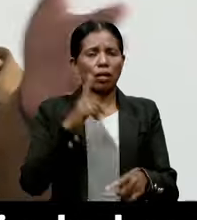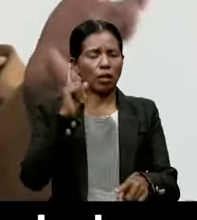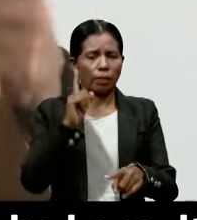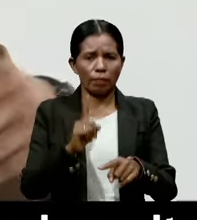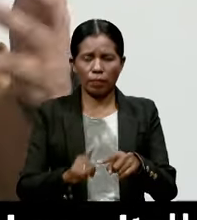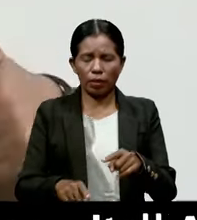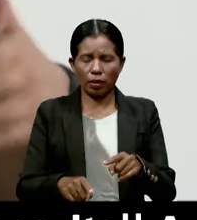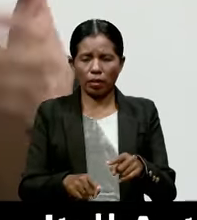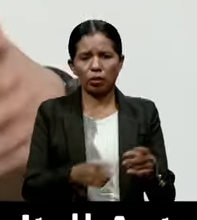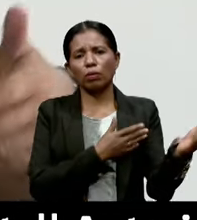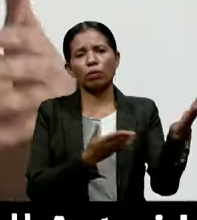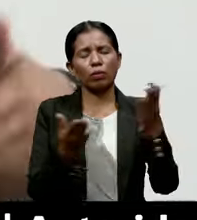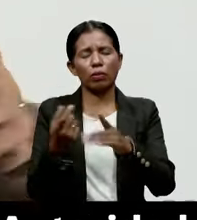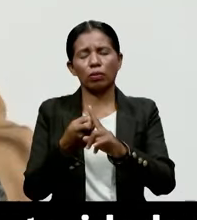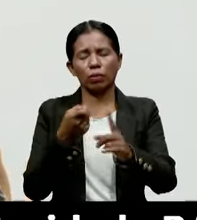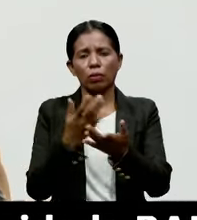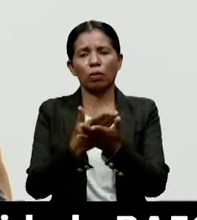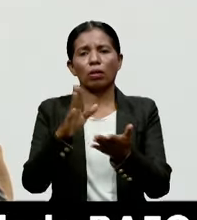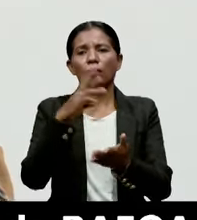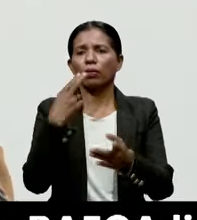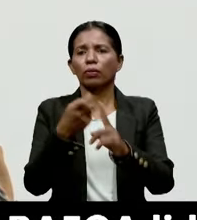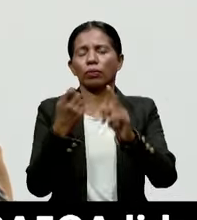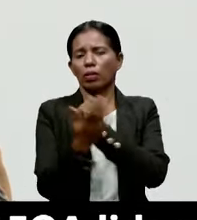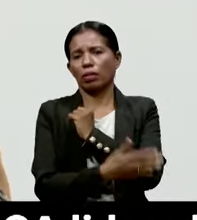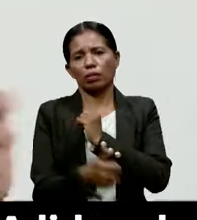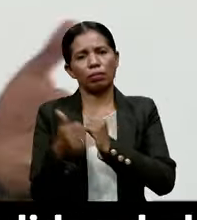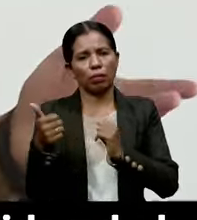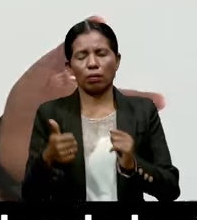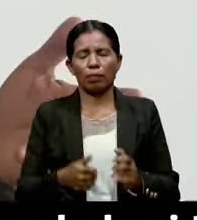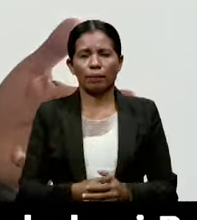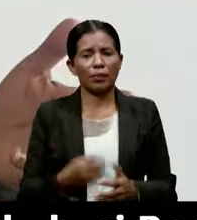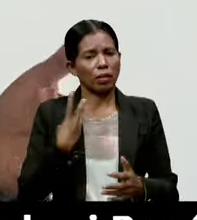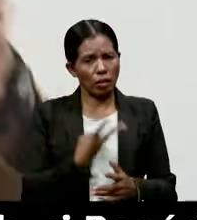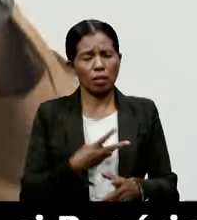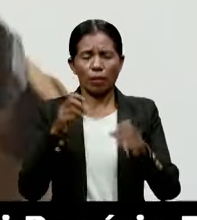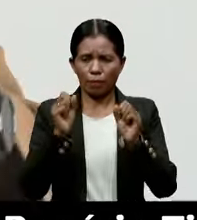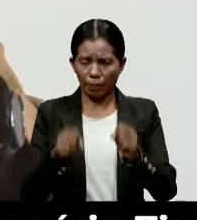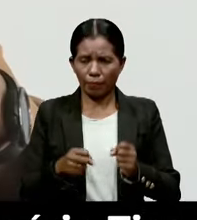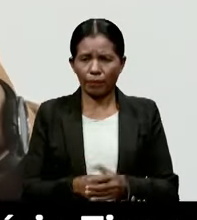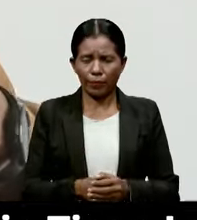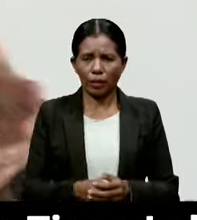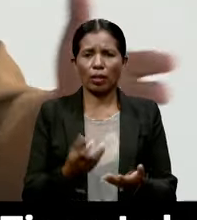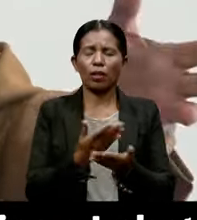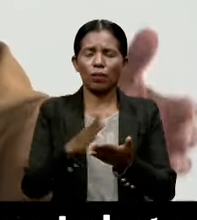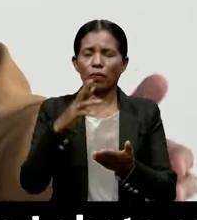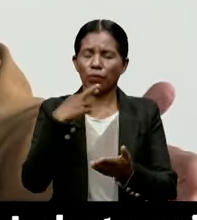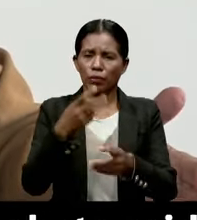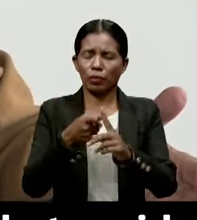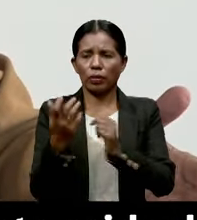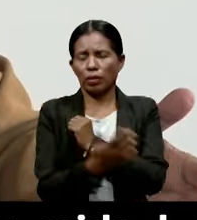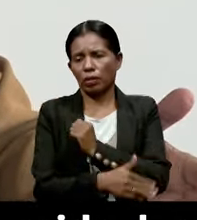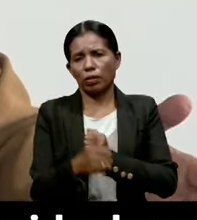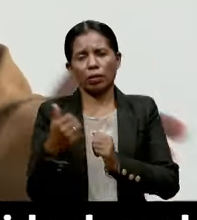tu importa, a tu sosa fosa os liur. Nei de pele. Ou se sosa fosa os liur, e tenia que tambah, e